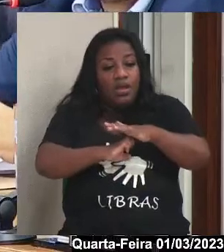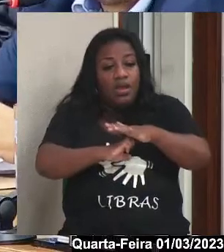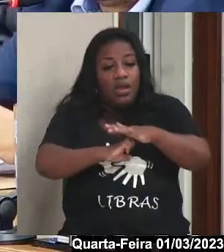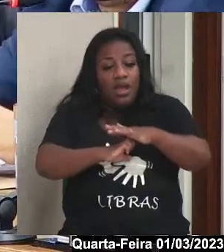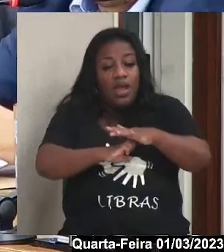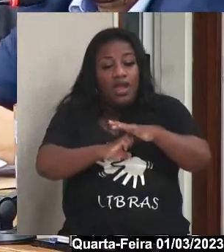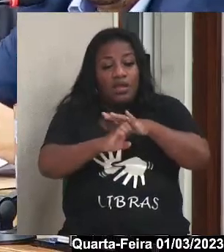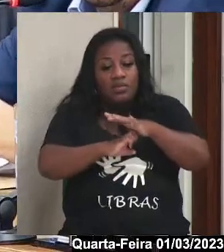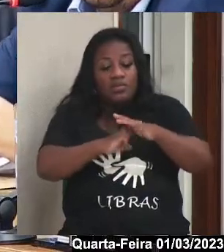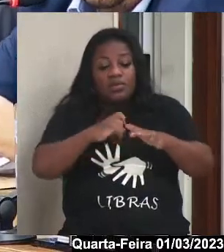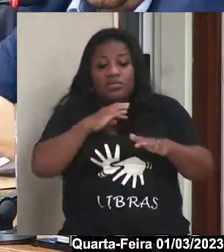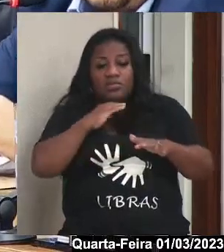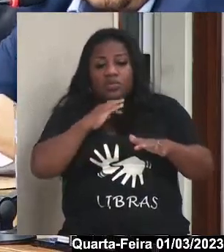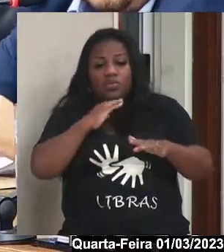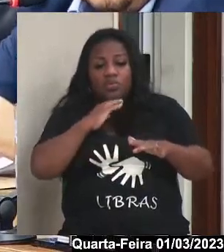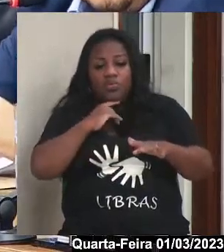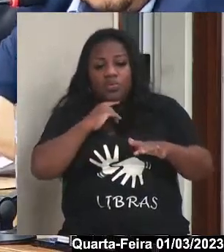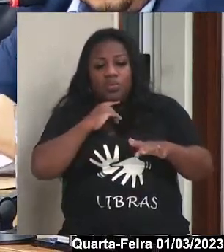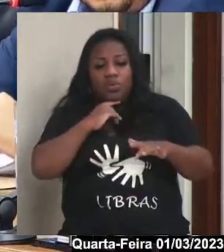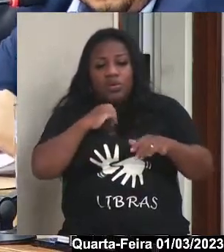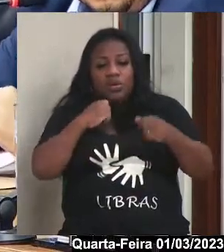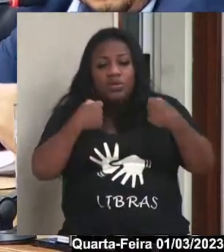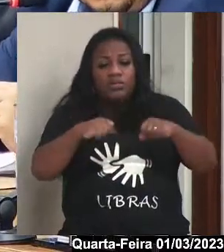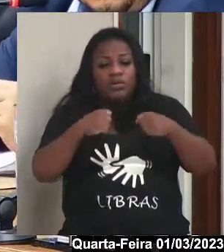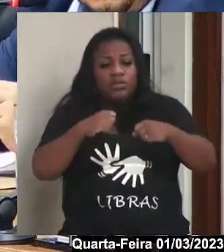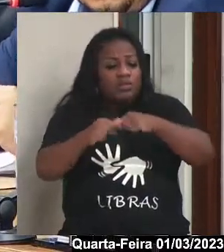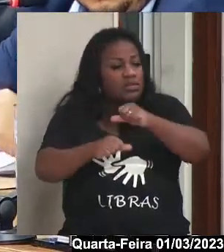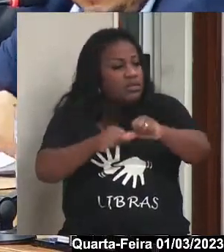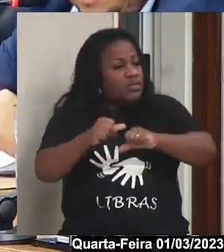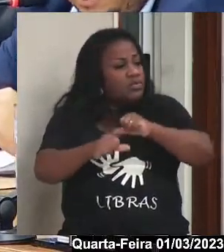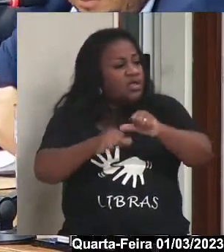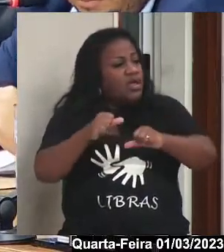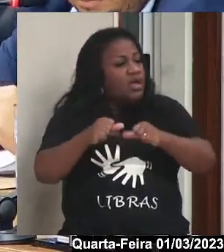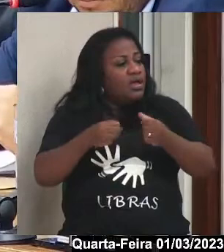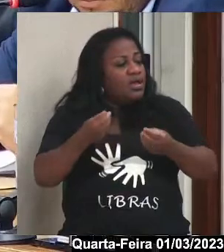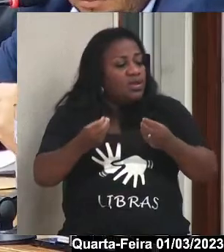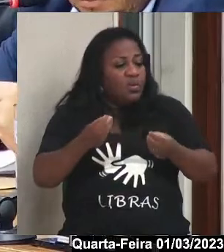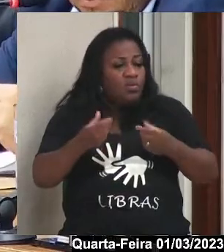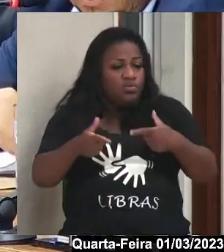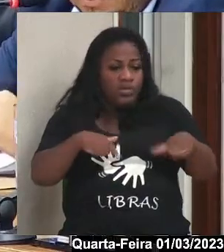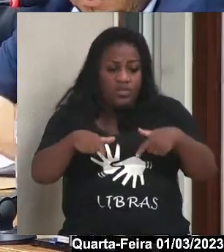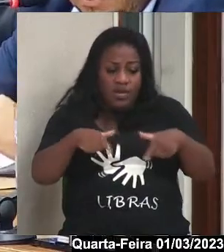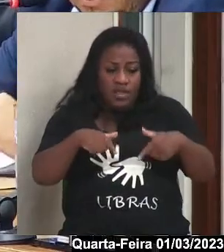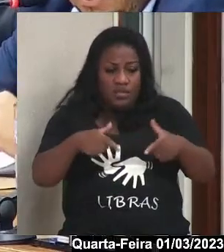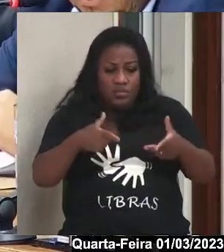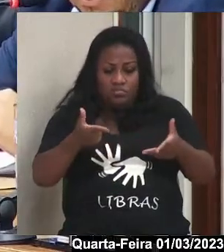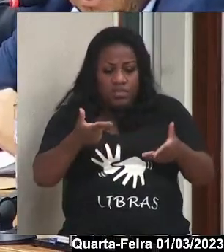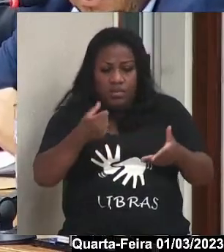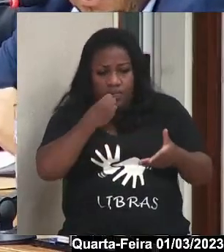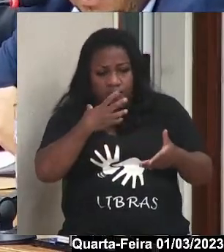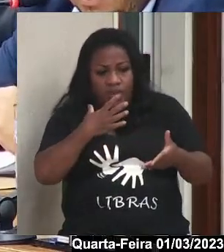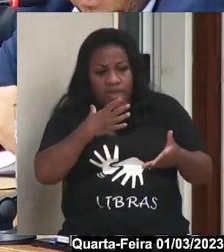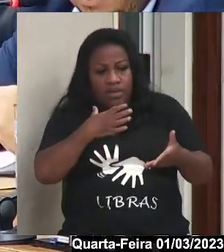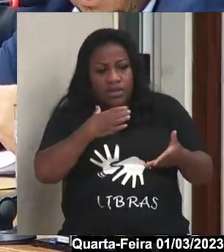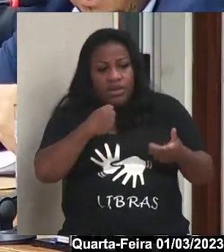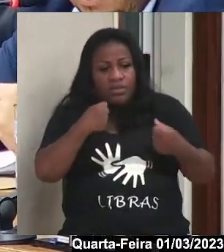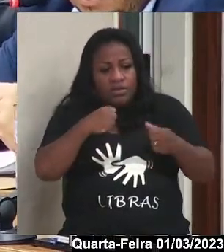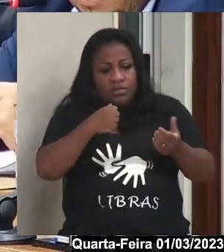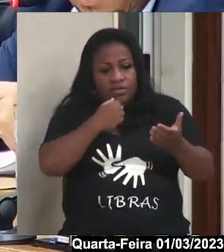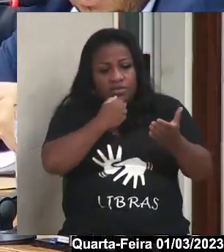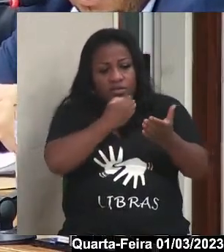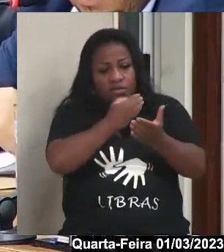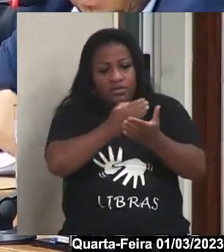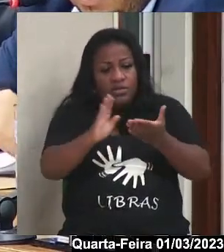empresa está ruim, tem que trocar. Você vai ficar com um funcionário que não está bom? Você tem que trocar, tirar o cara de lá.